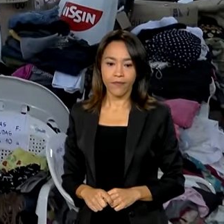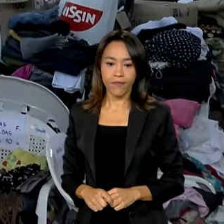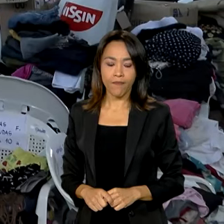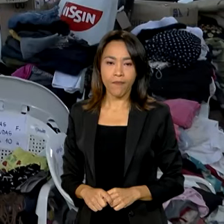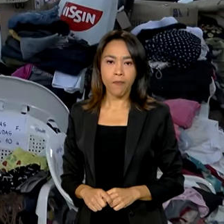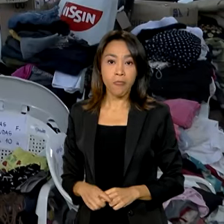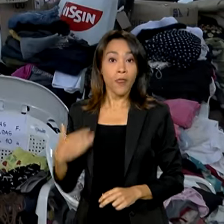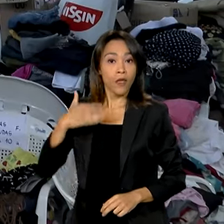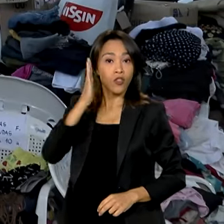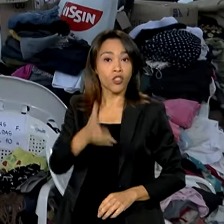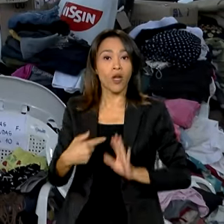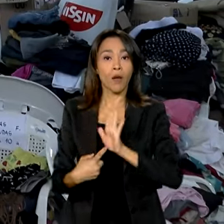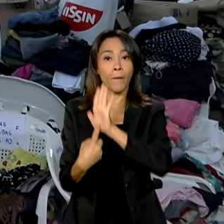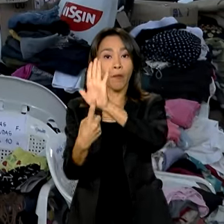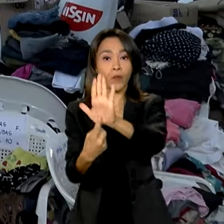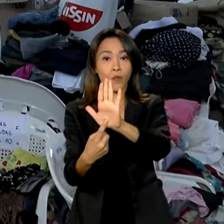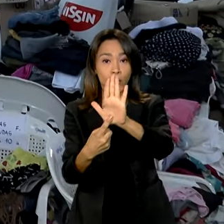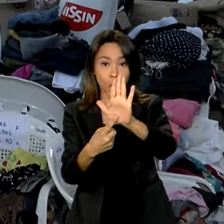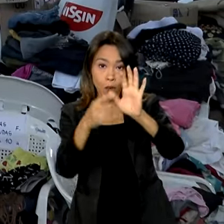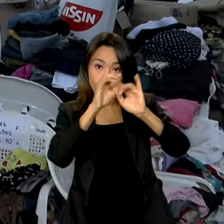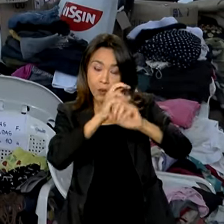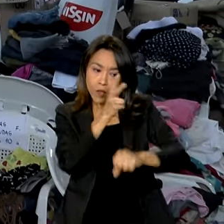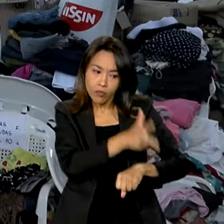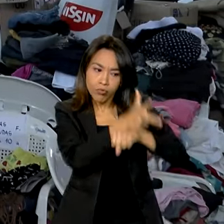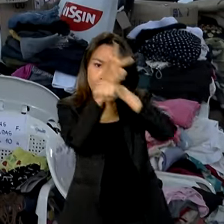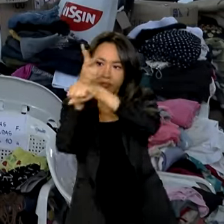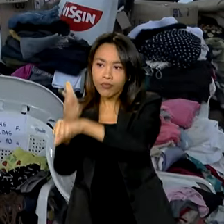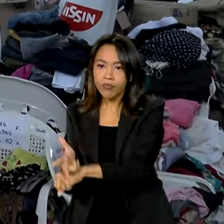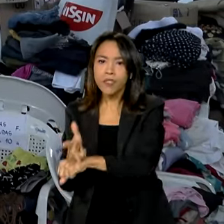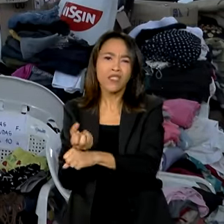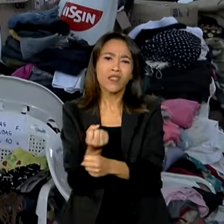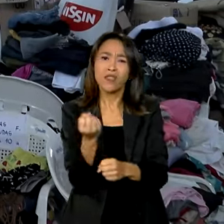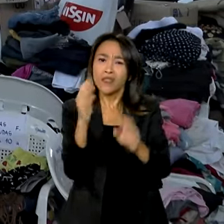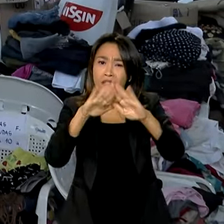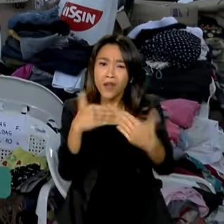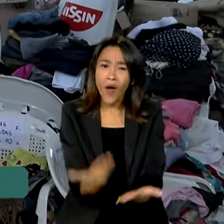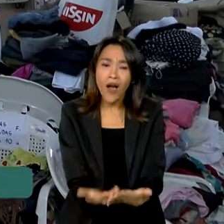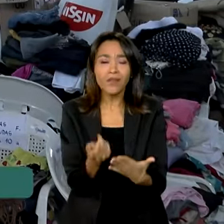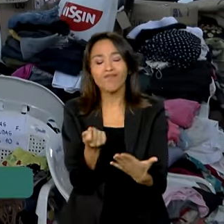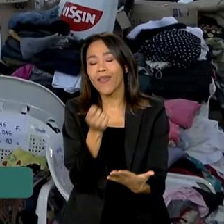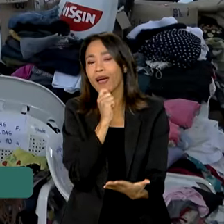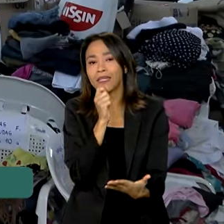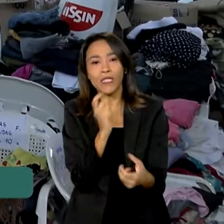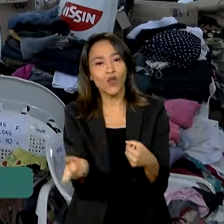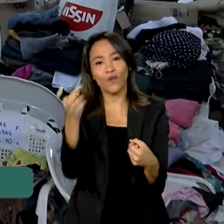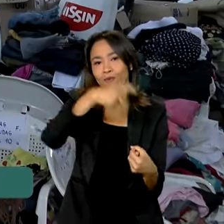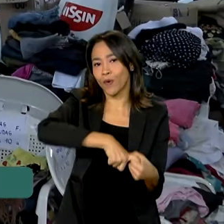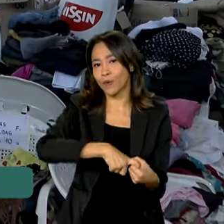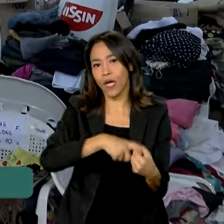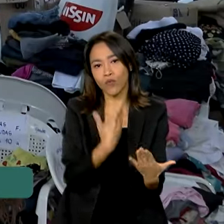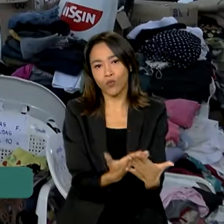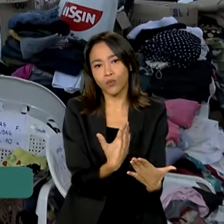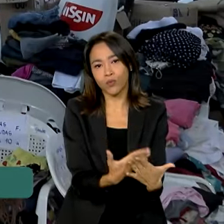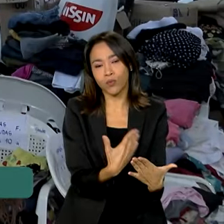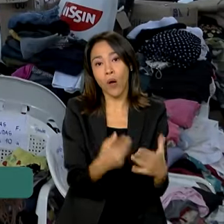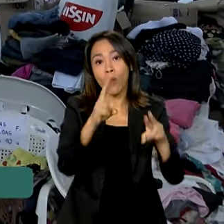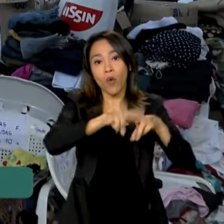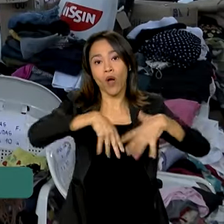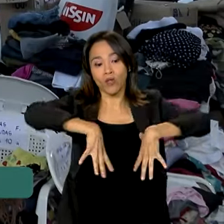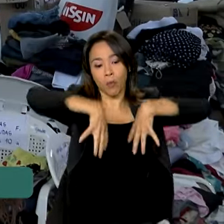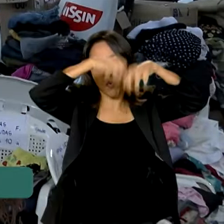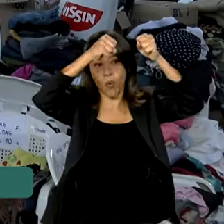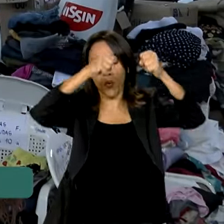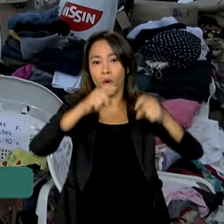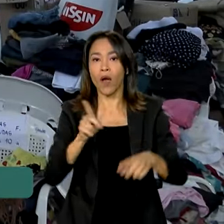E como a gente mostrou na matéria, muitas escolas não voltaram a funcionar por conta da falta de luz, água e comunicação em